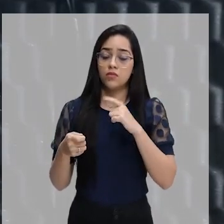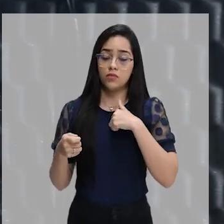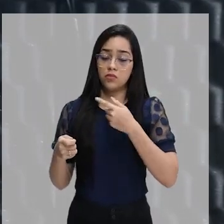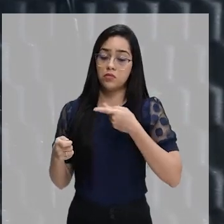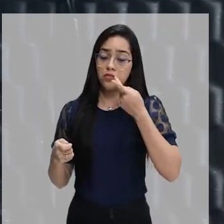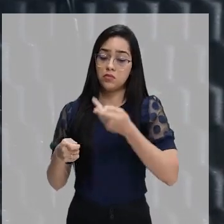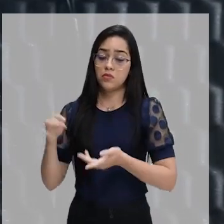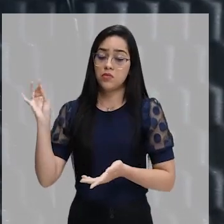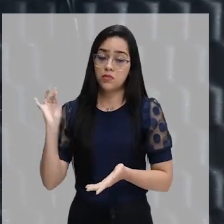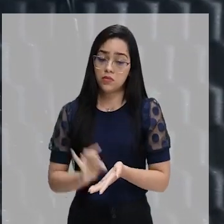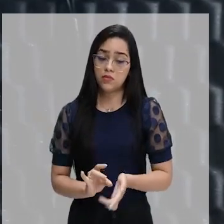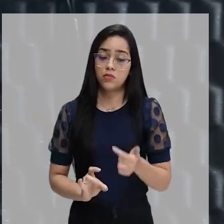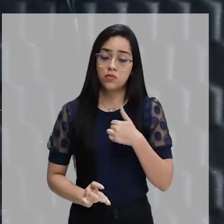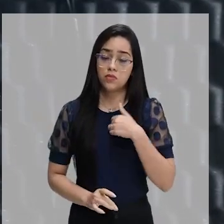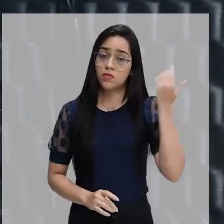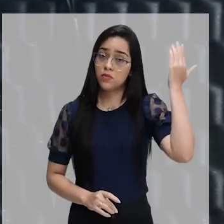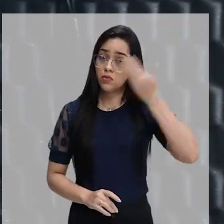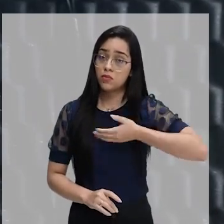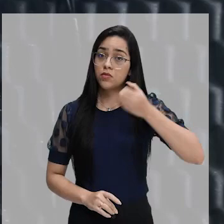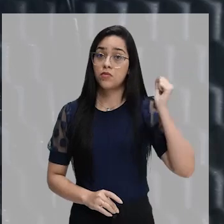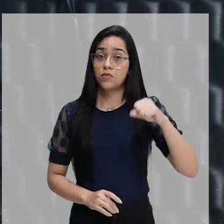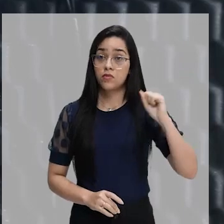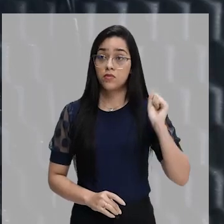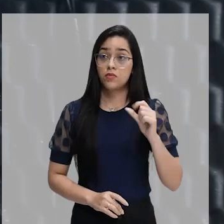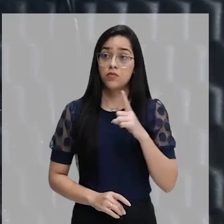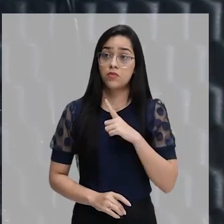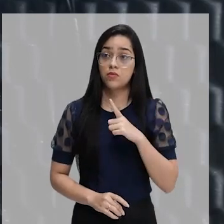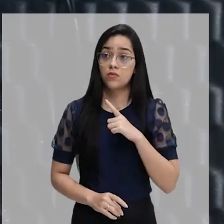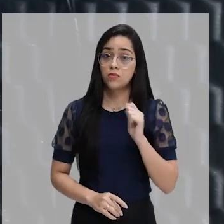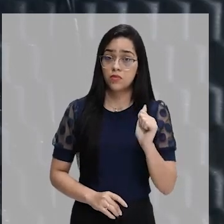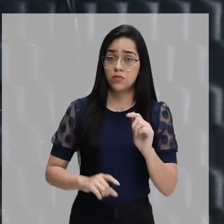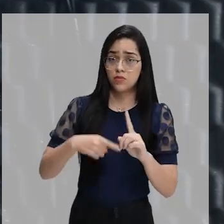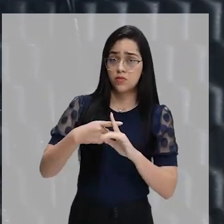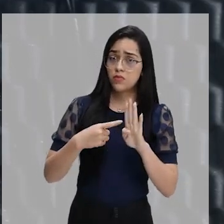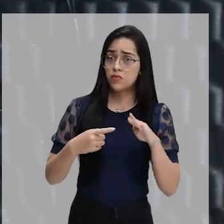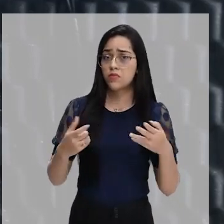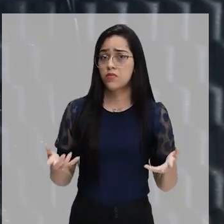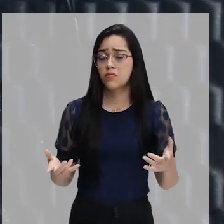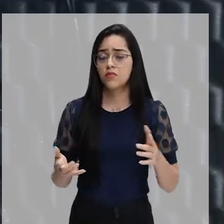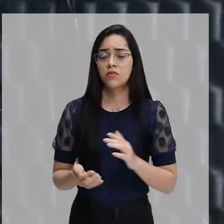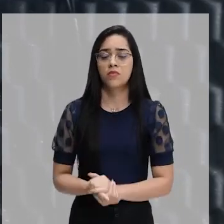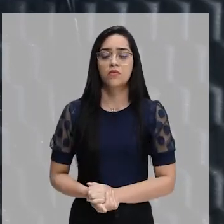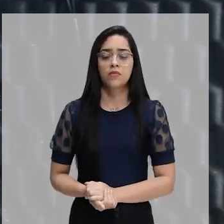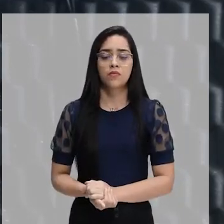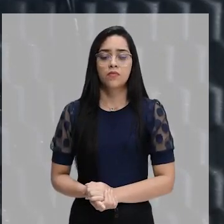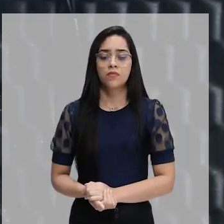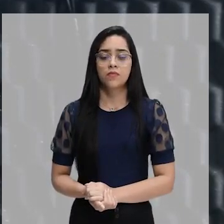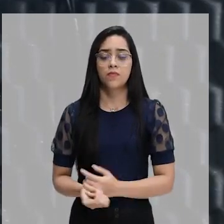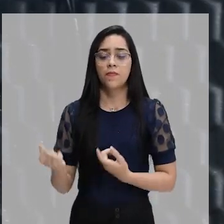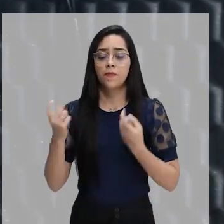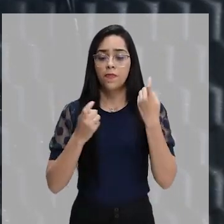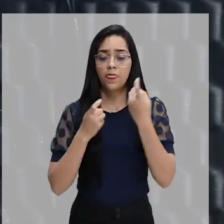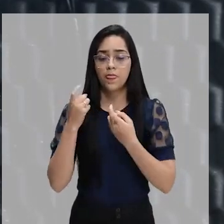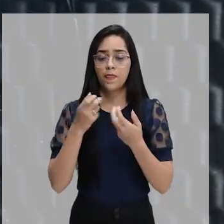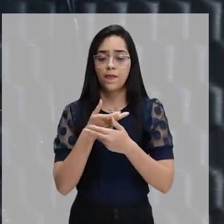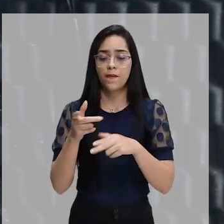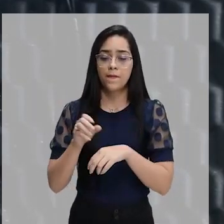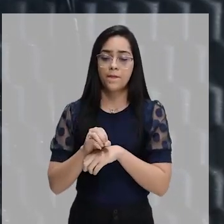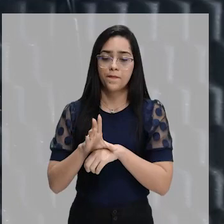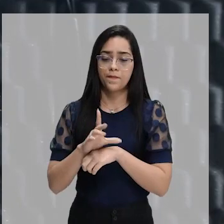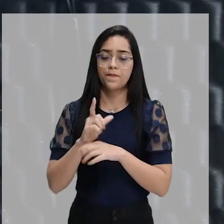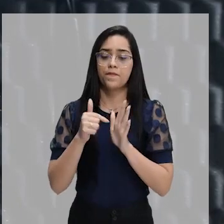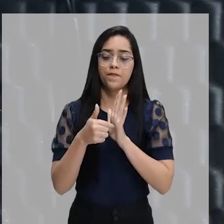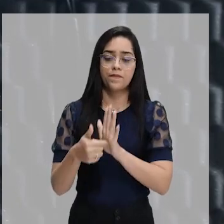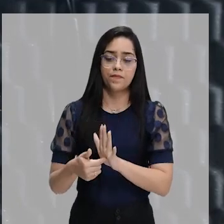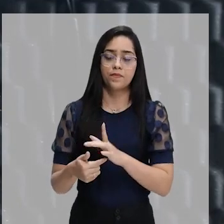falando é verdade, então eu vou provar por A mais B, não é assim que se diz? Então, preocupação com a mensagem que